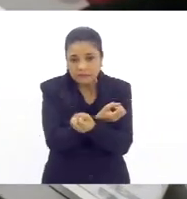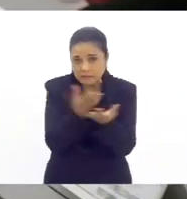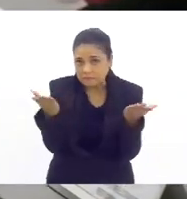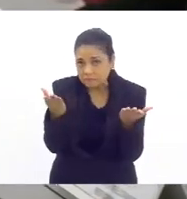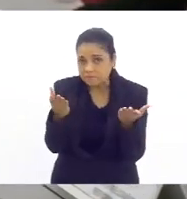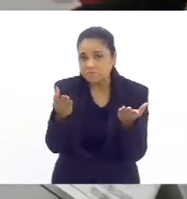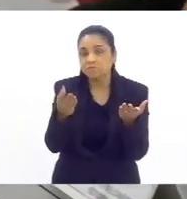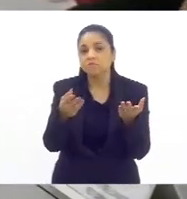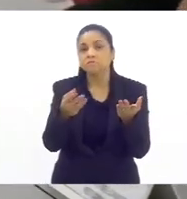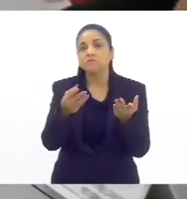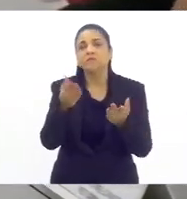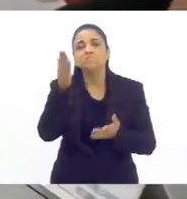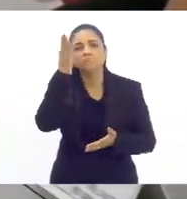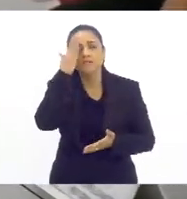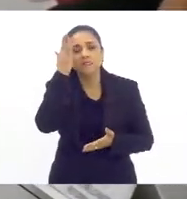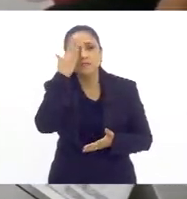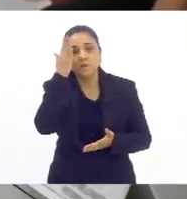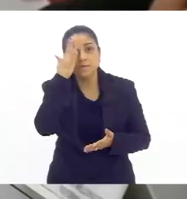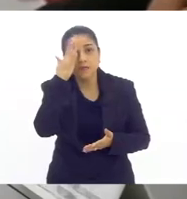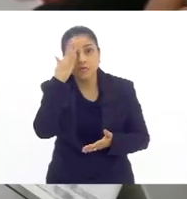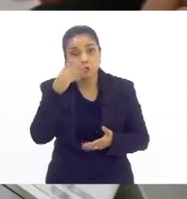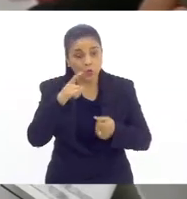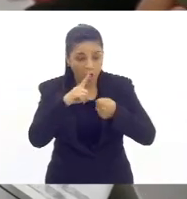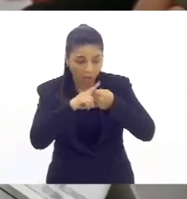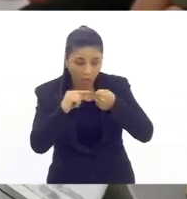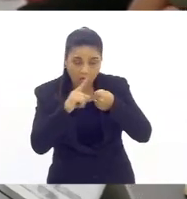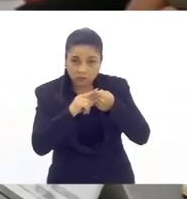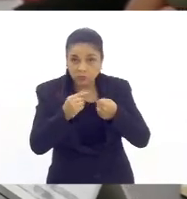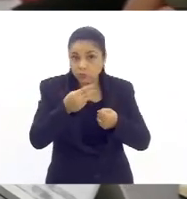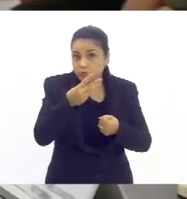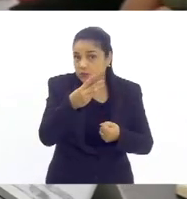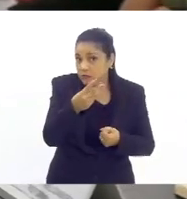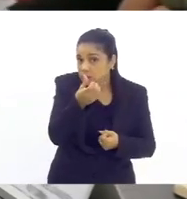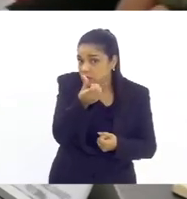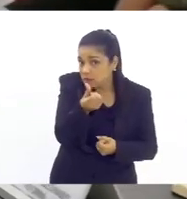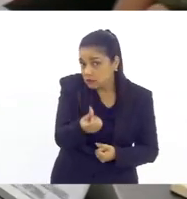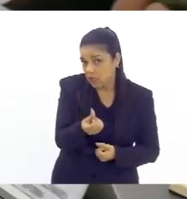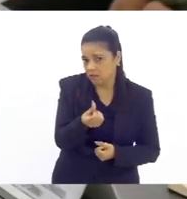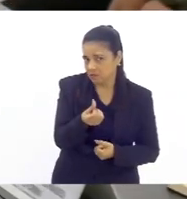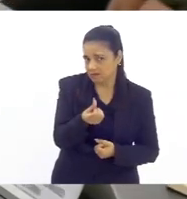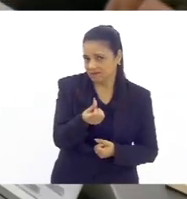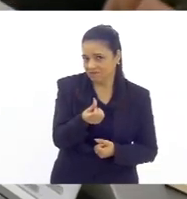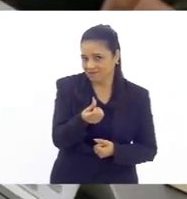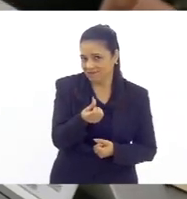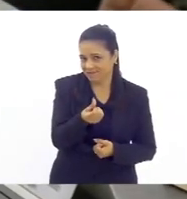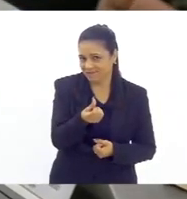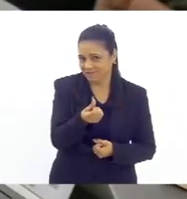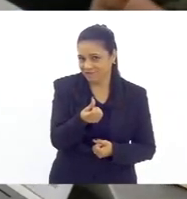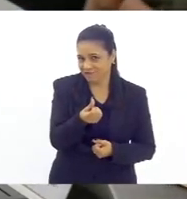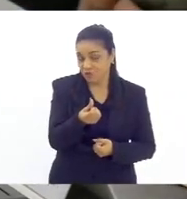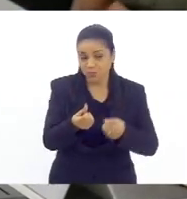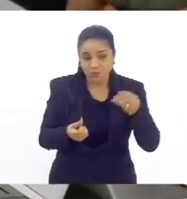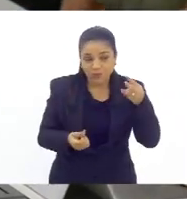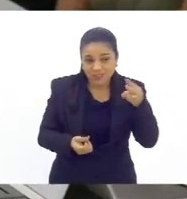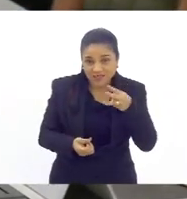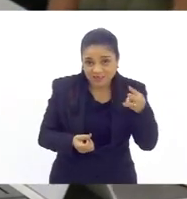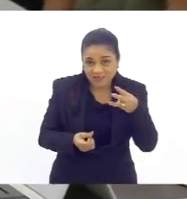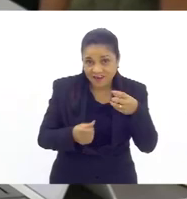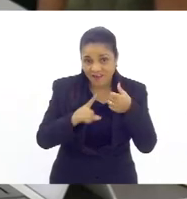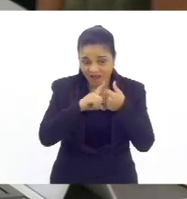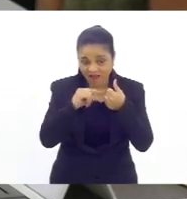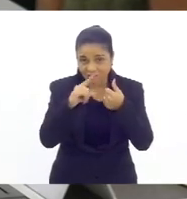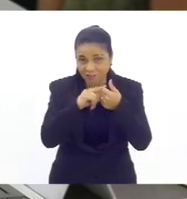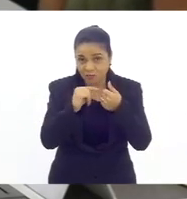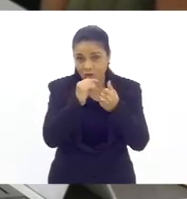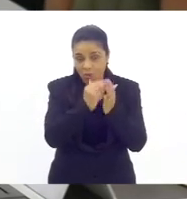para saber e eu tô falando no 36 só no autônomo porque no 33 Tem um aumento